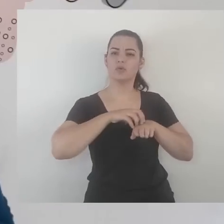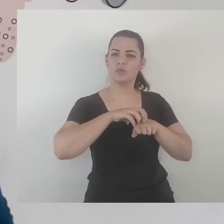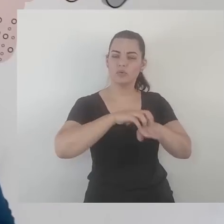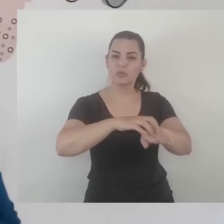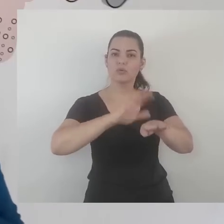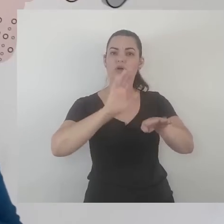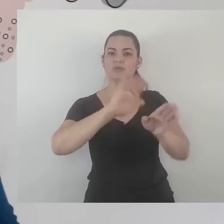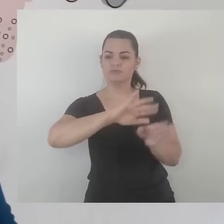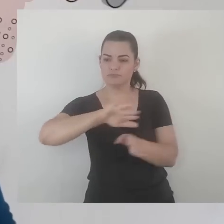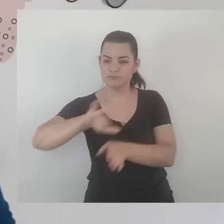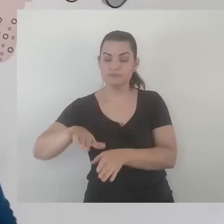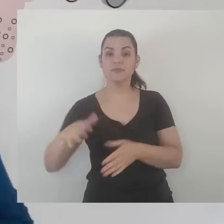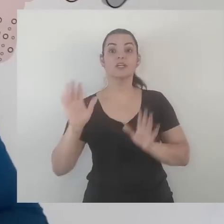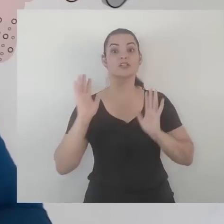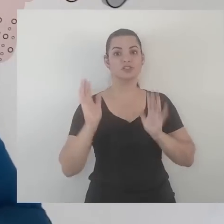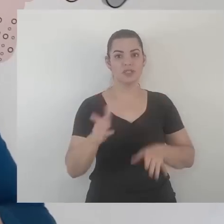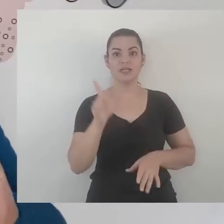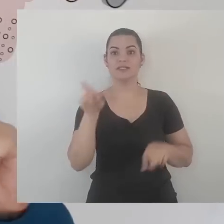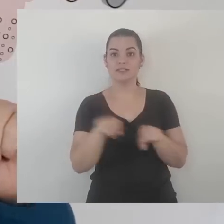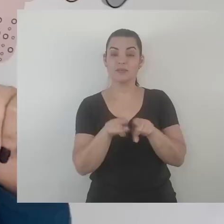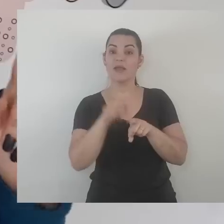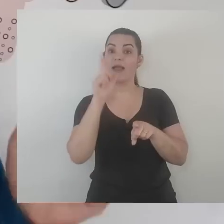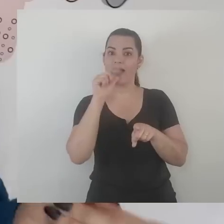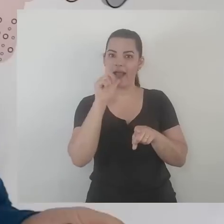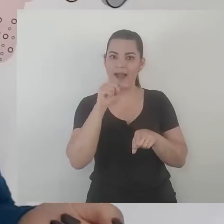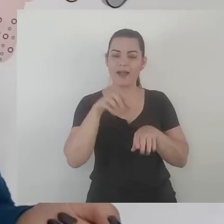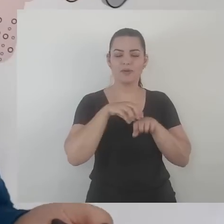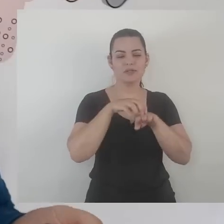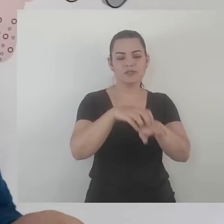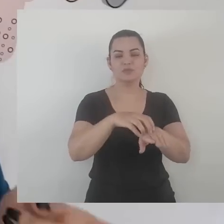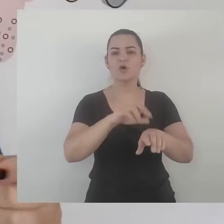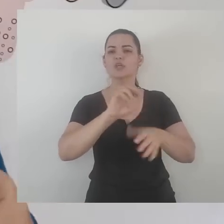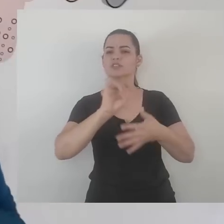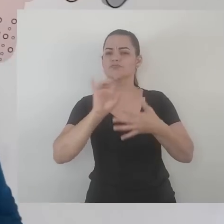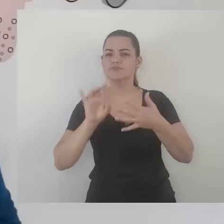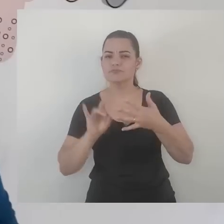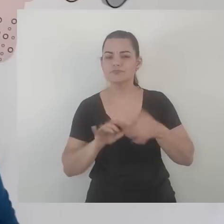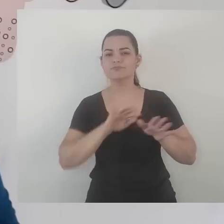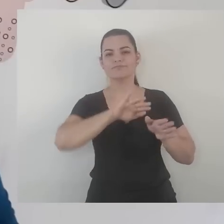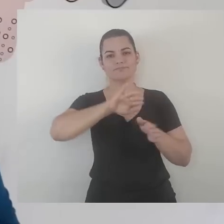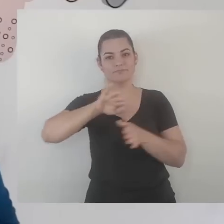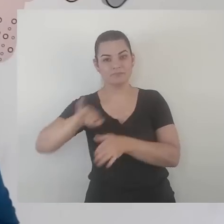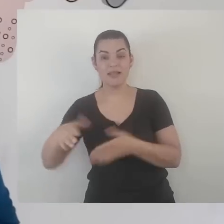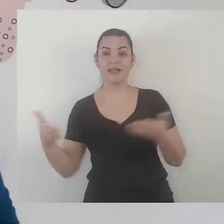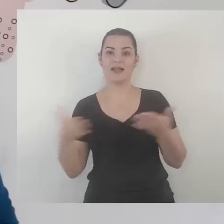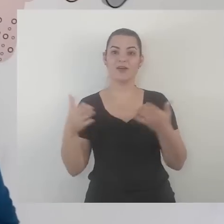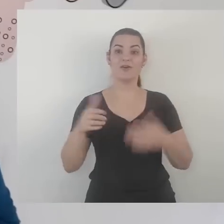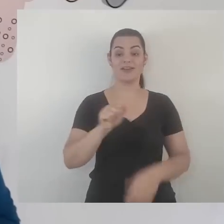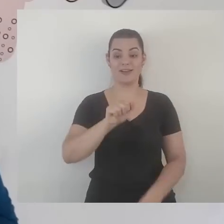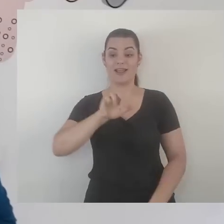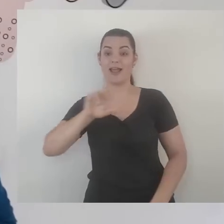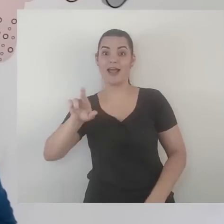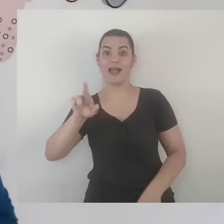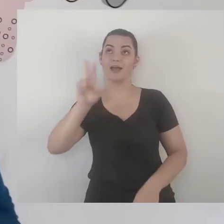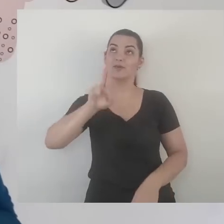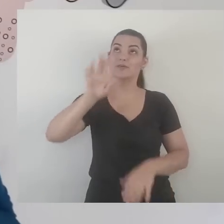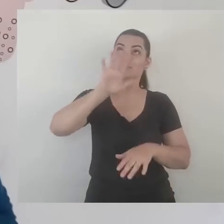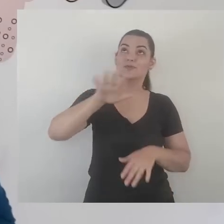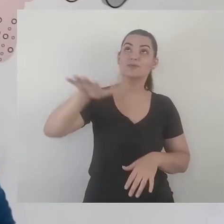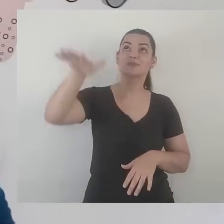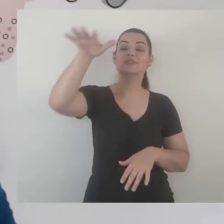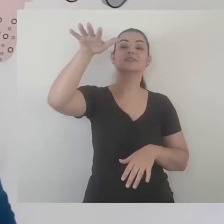e agora, essa semana, nós vamos pelo ar. E na sexta-feira, teremos